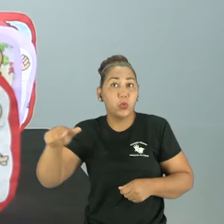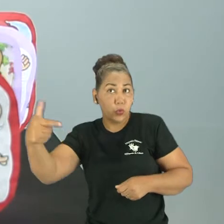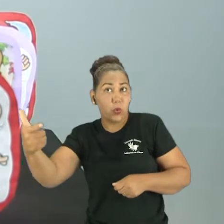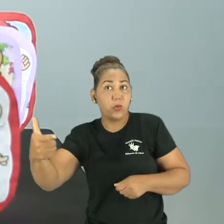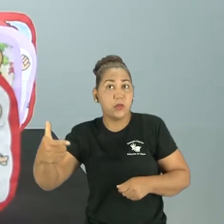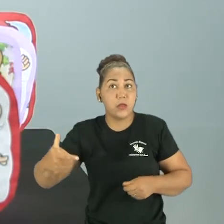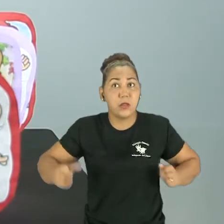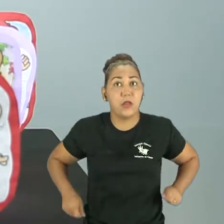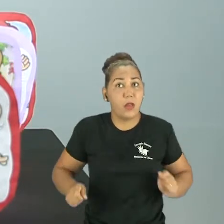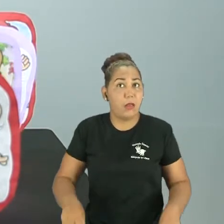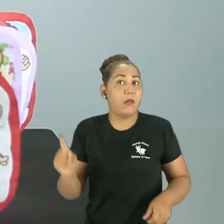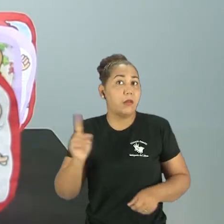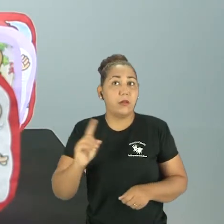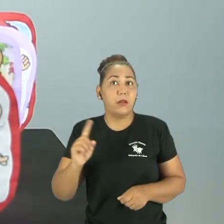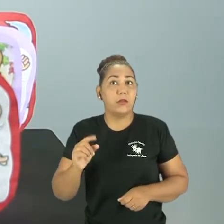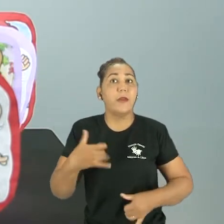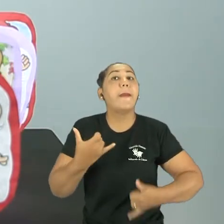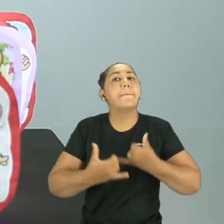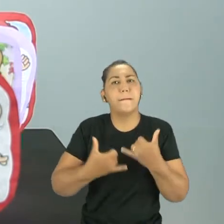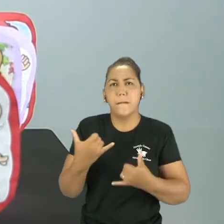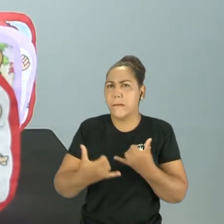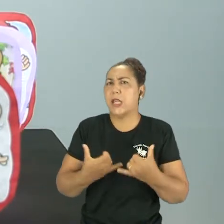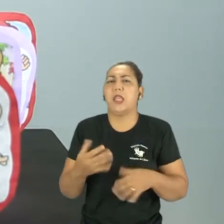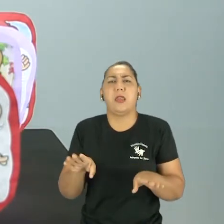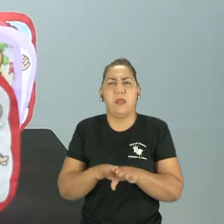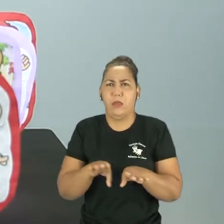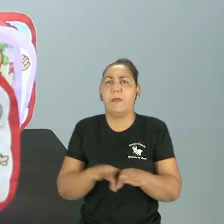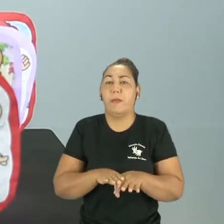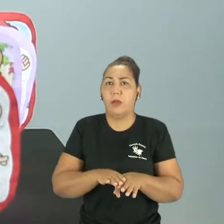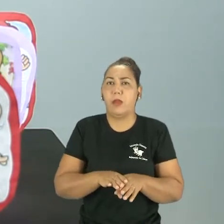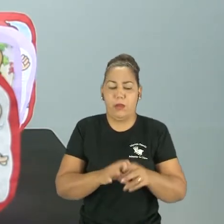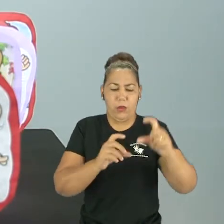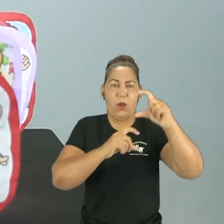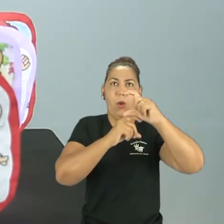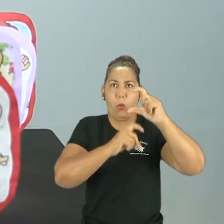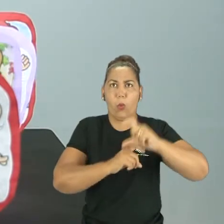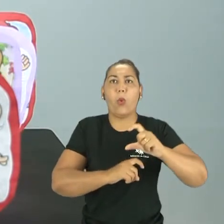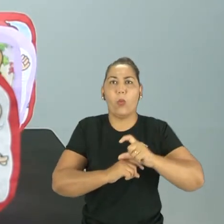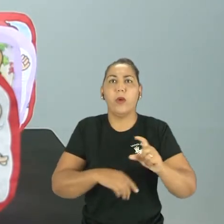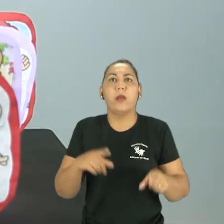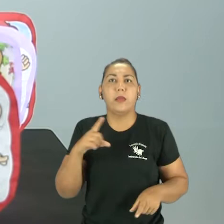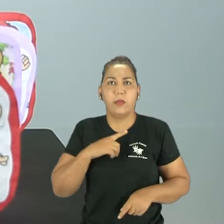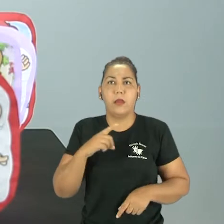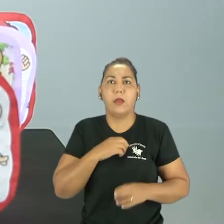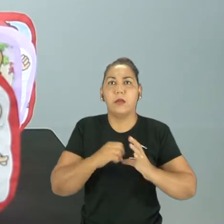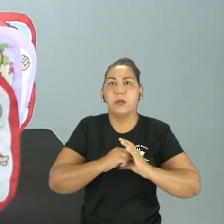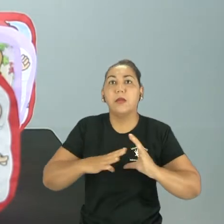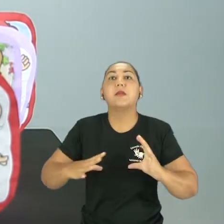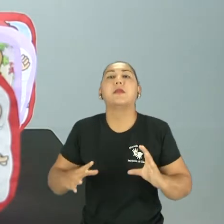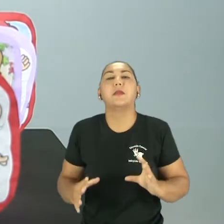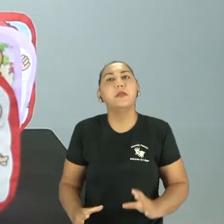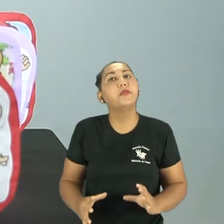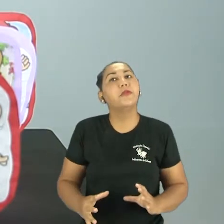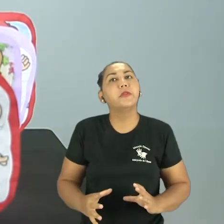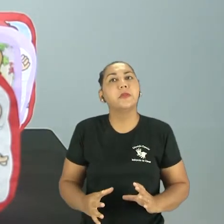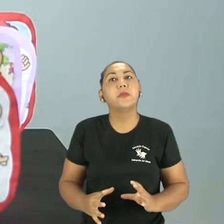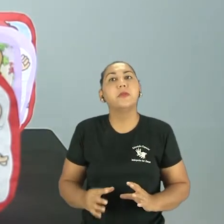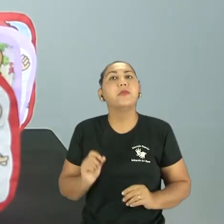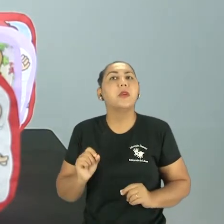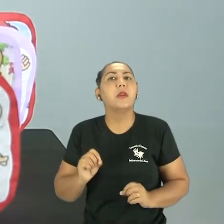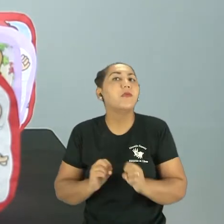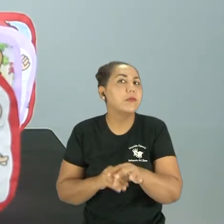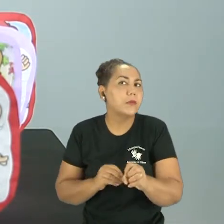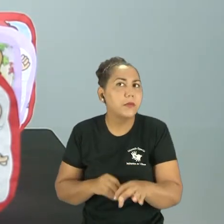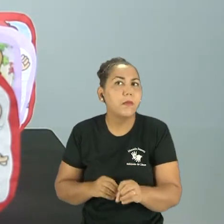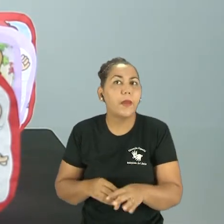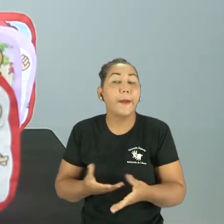brinca de todas as formas. Então o gibi também tem essa característica, né? Todos os assuntos possíveis